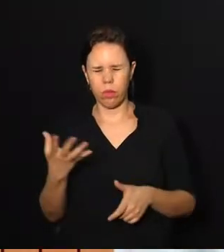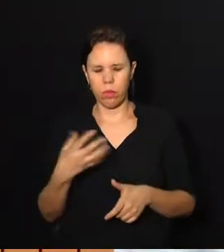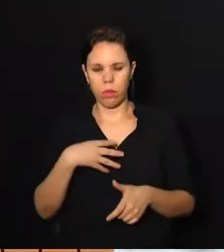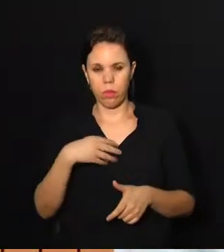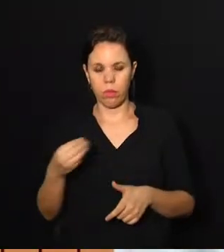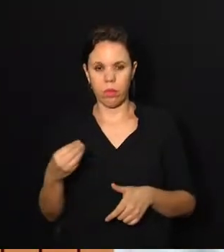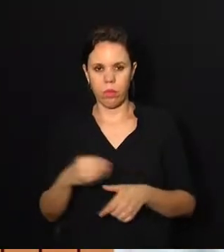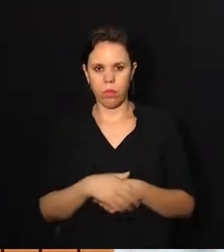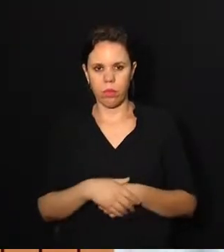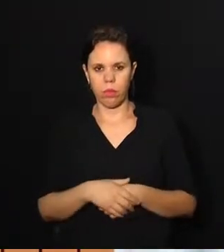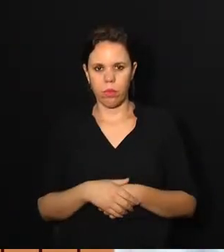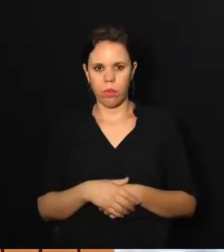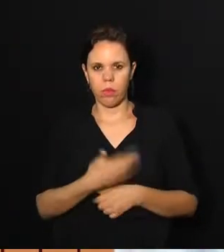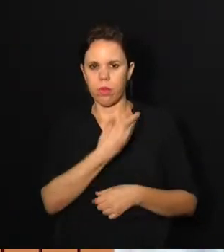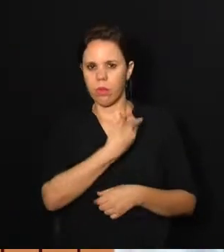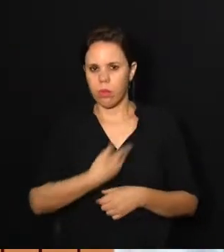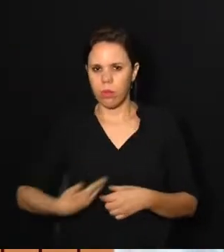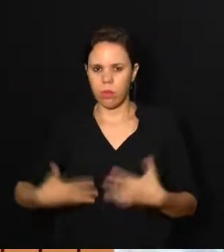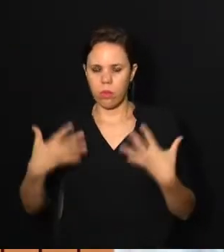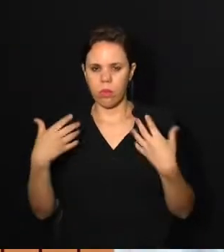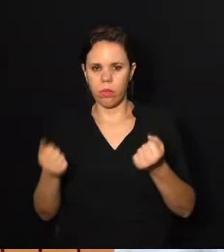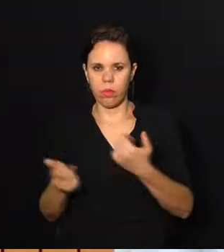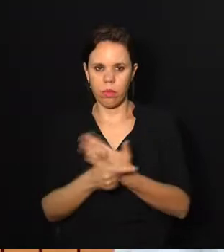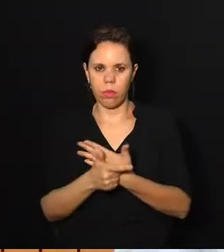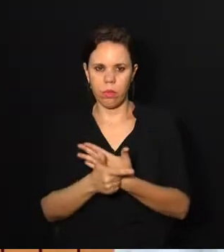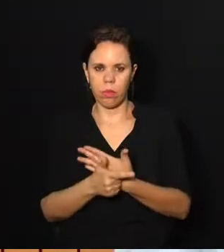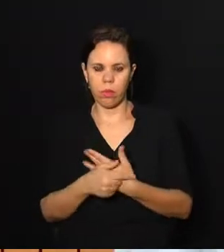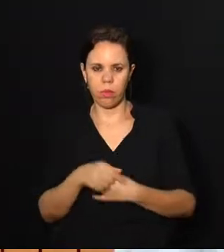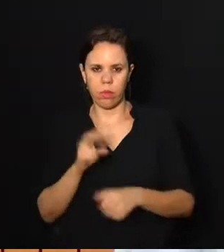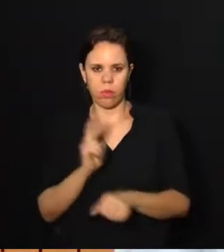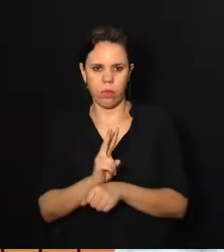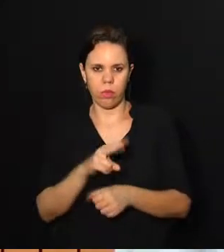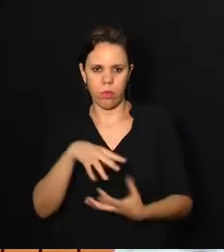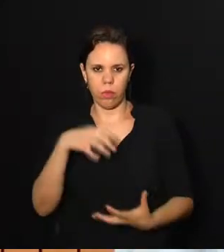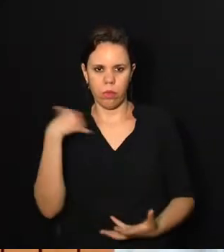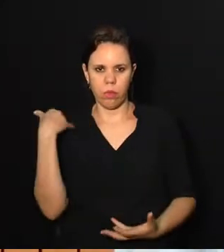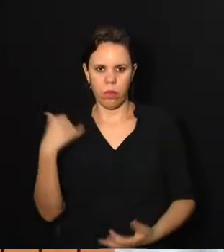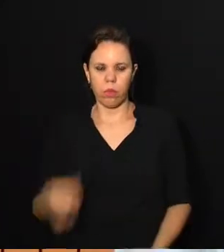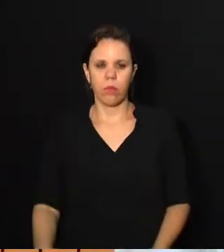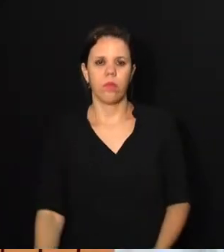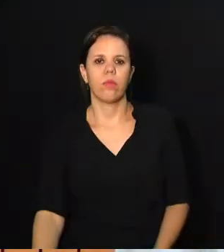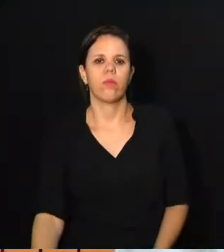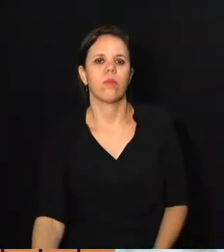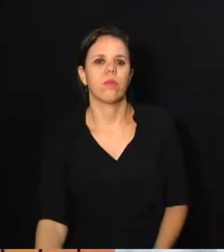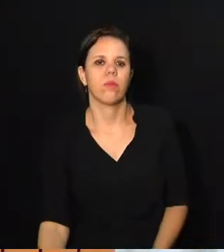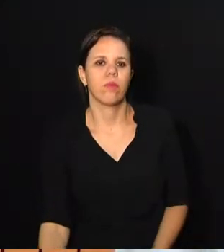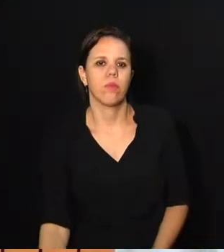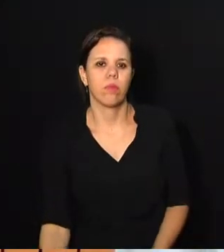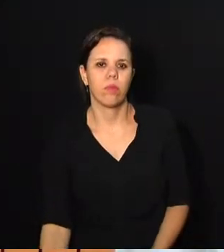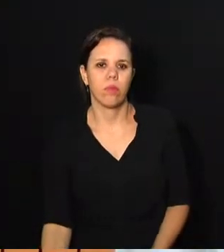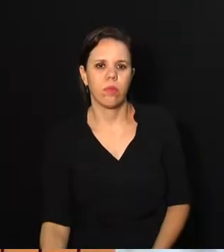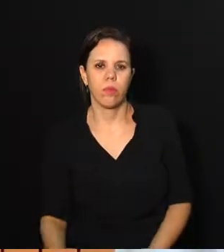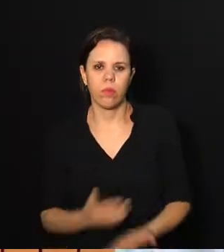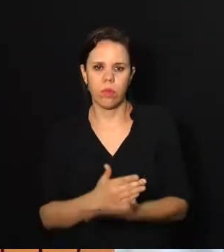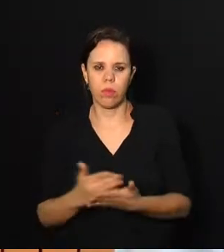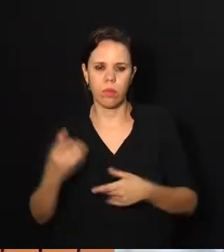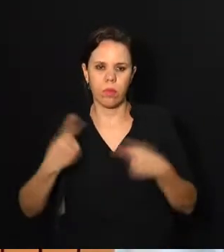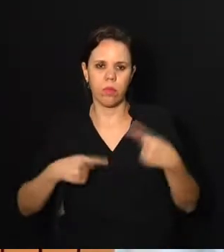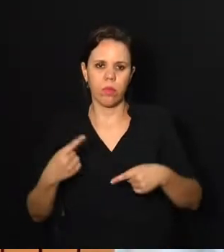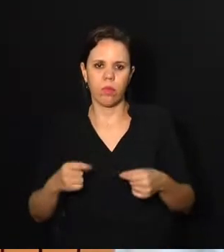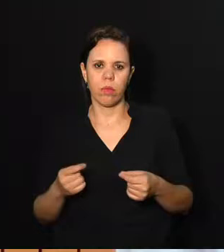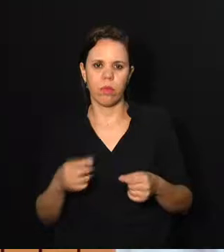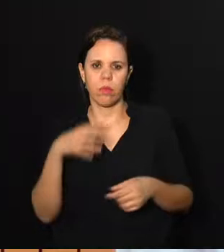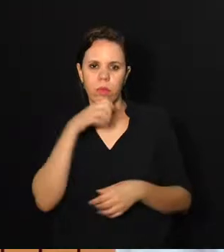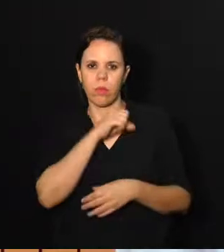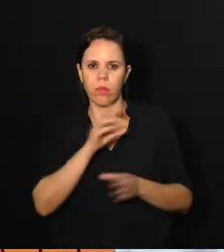menor, o Estado vai ter que assumir esse papel de cuidar do idoso. Então, eu vou começar aqui esse debate, que vai ser